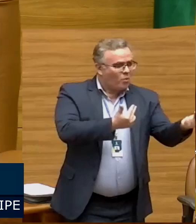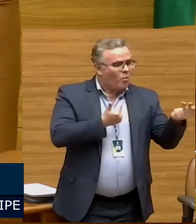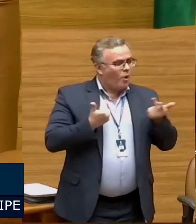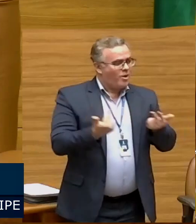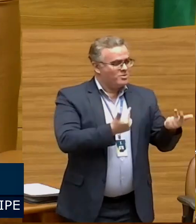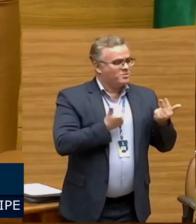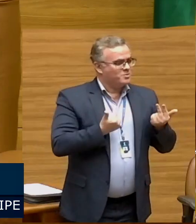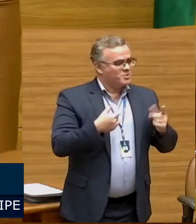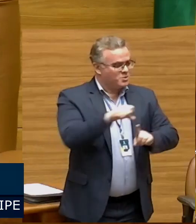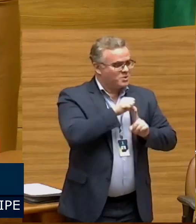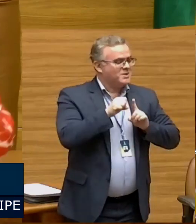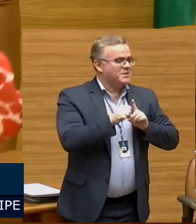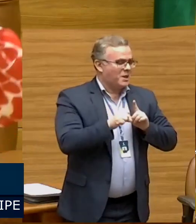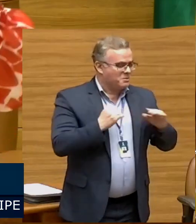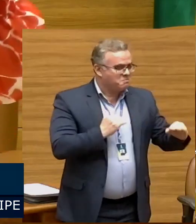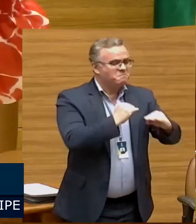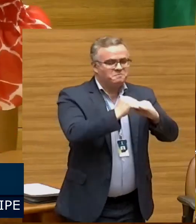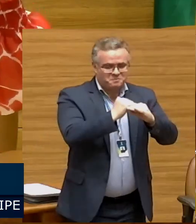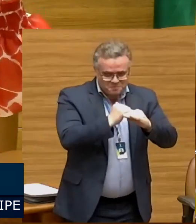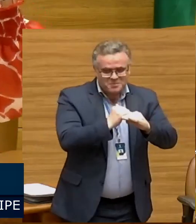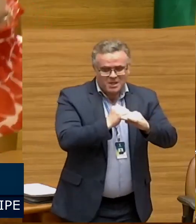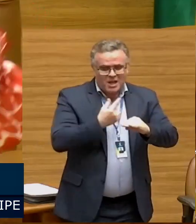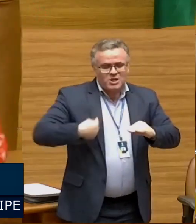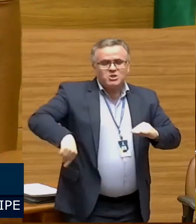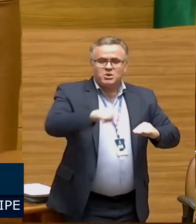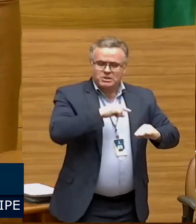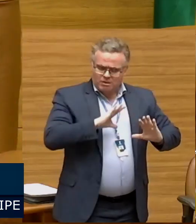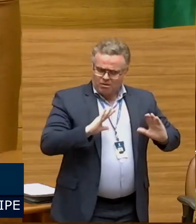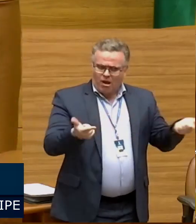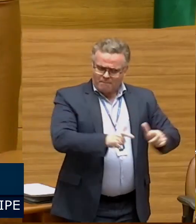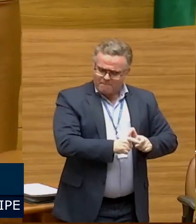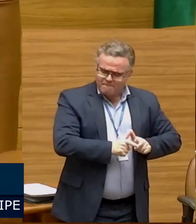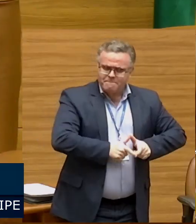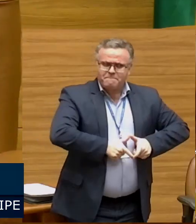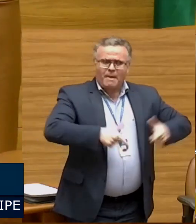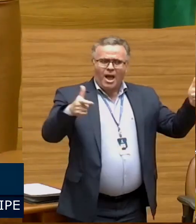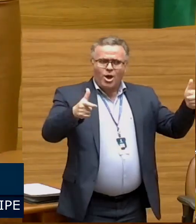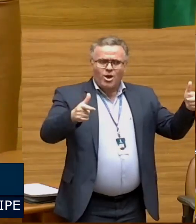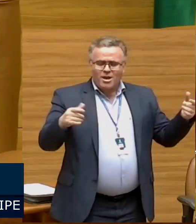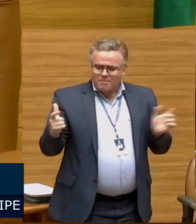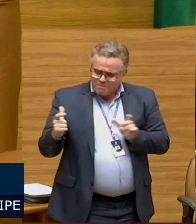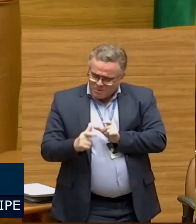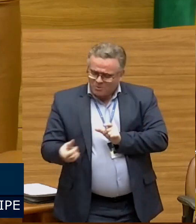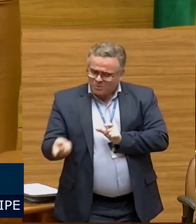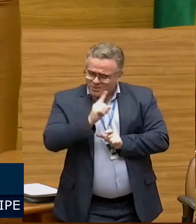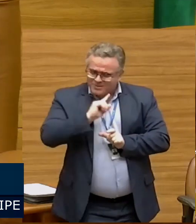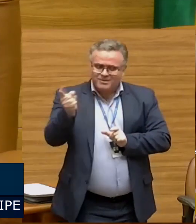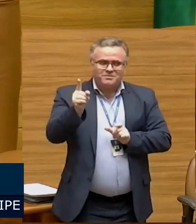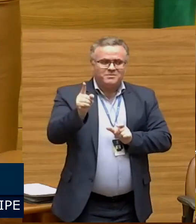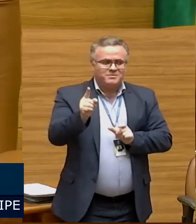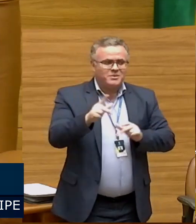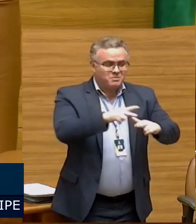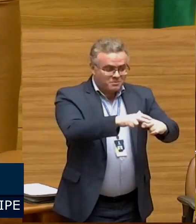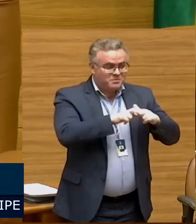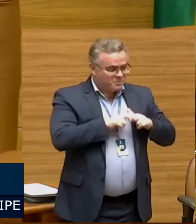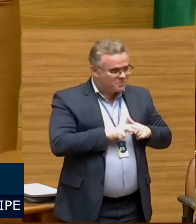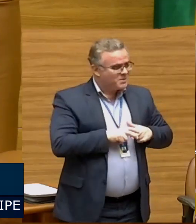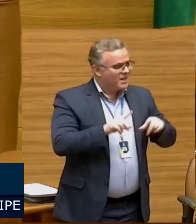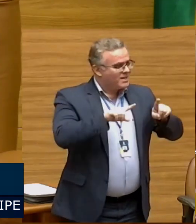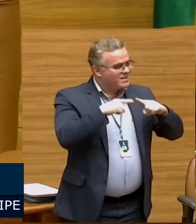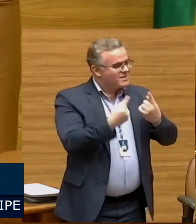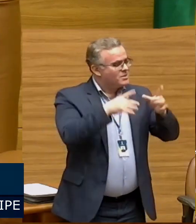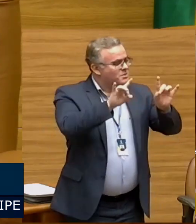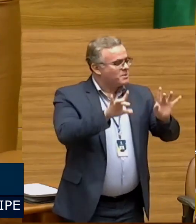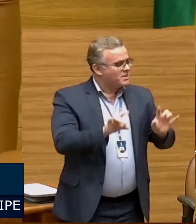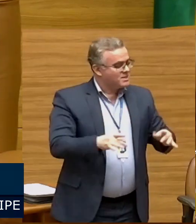somos minorias, né? Nós somos maiorias minorizadas, né? E queremos que esta sessão,